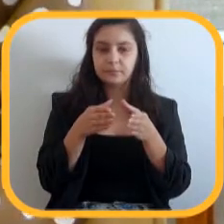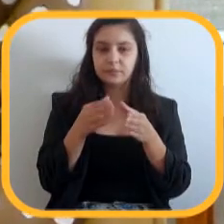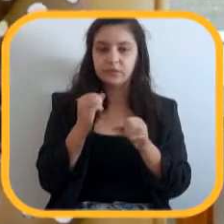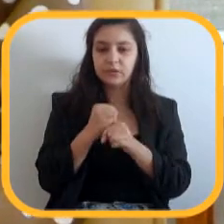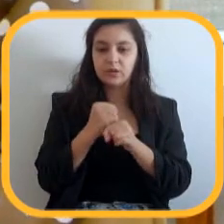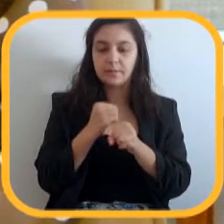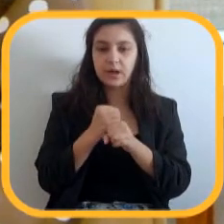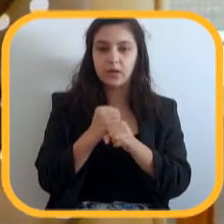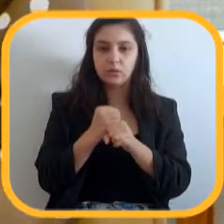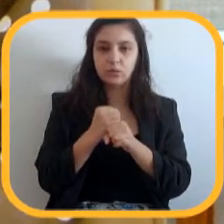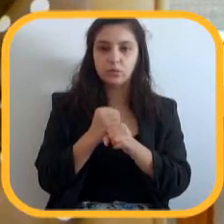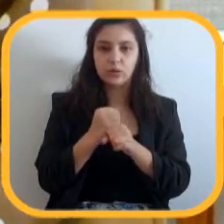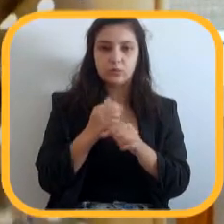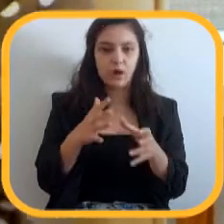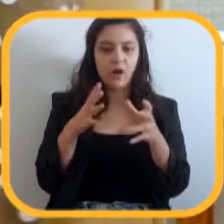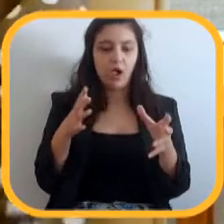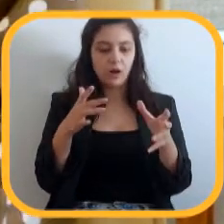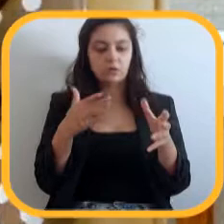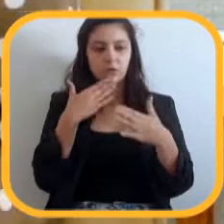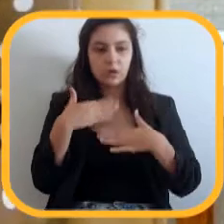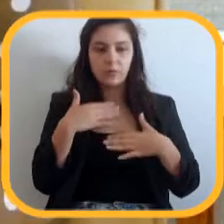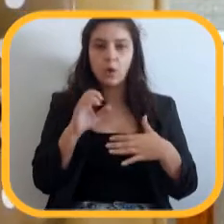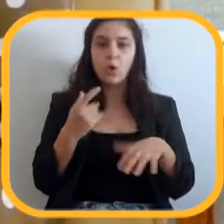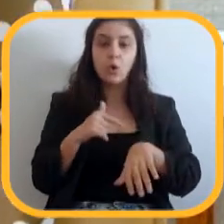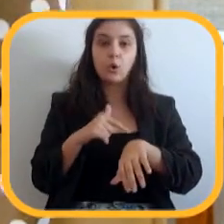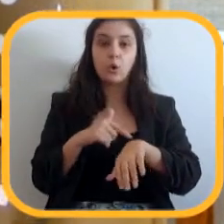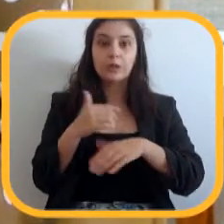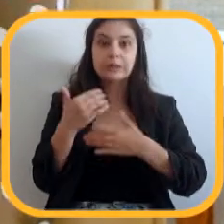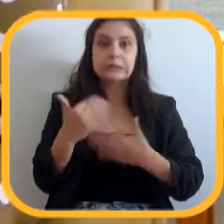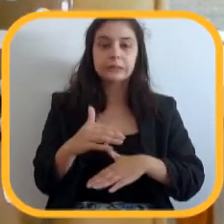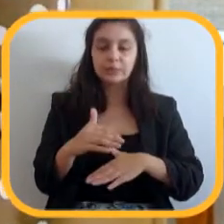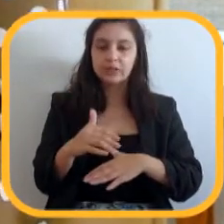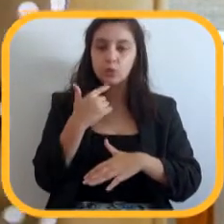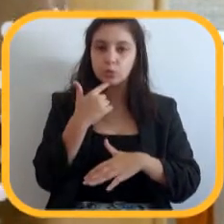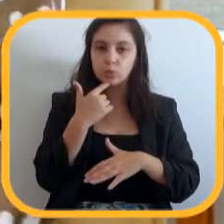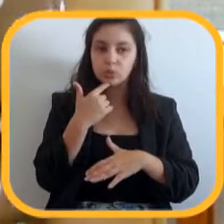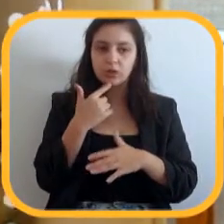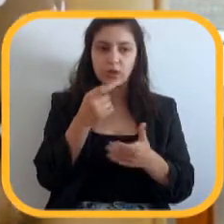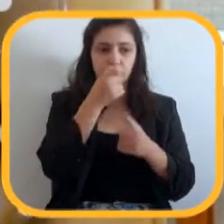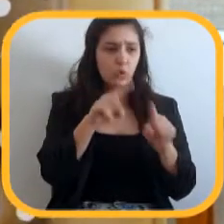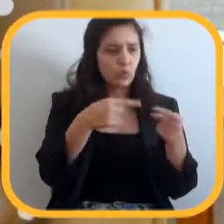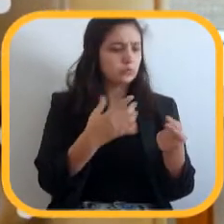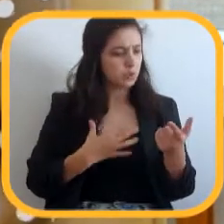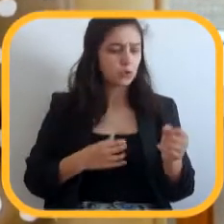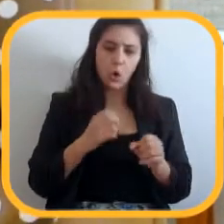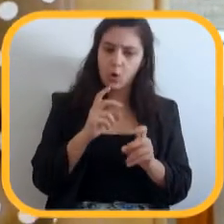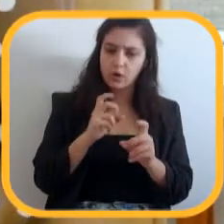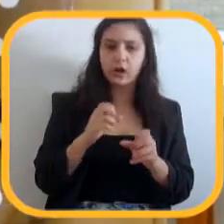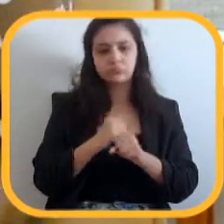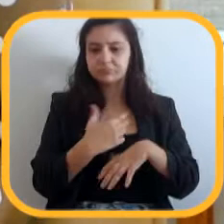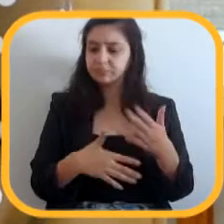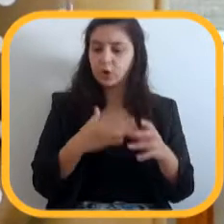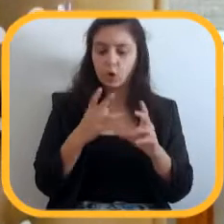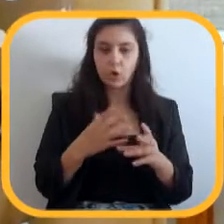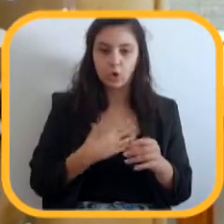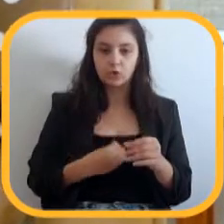maior que eu tenho, ou uma deadline muito apertada, e se calhar outra pessoa reage muito bem e até gosta de trabalhar nessas circunstâncias.